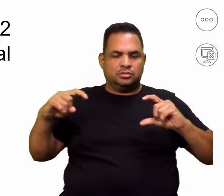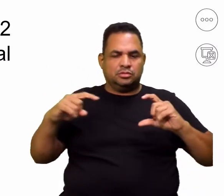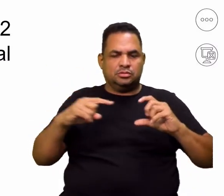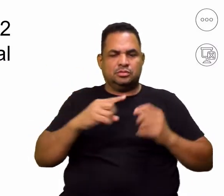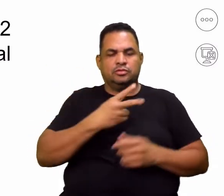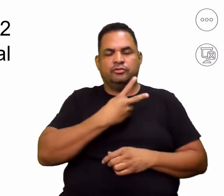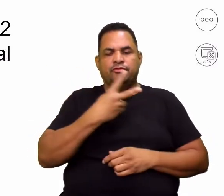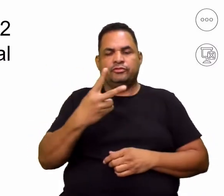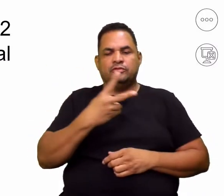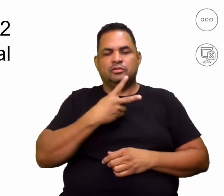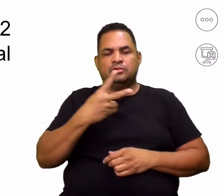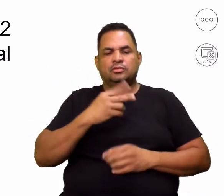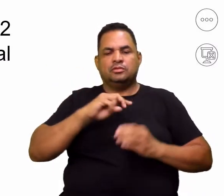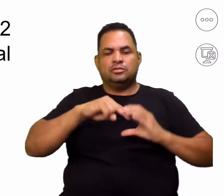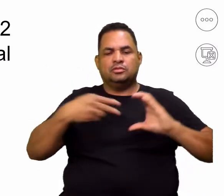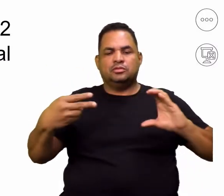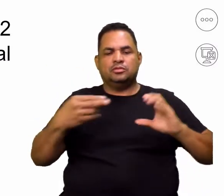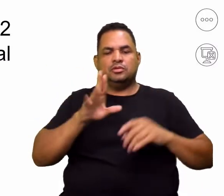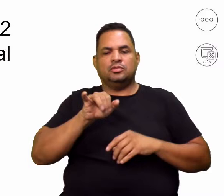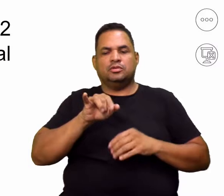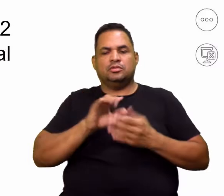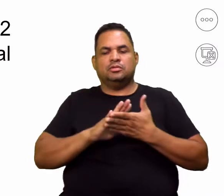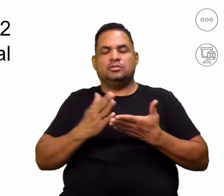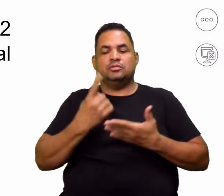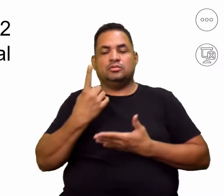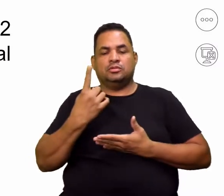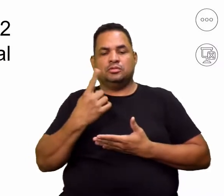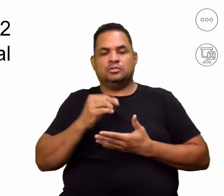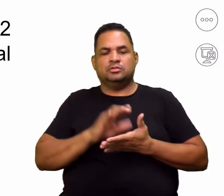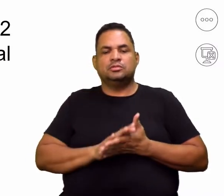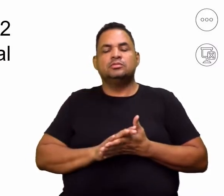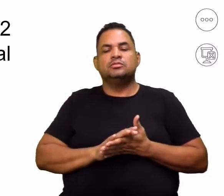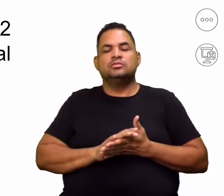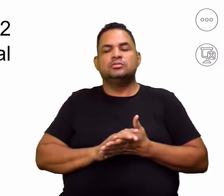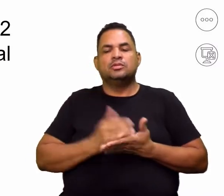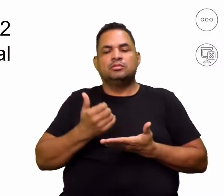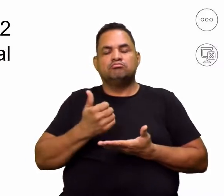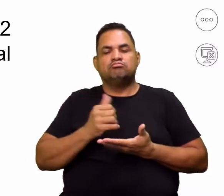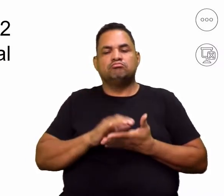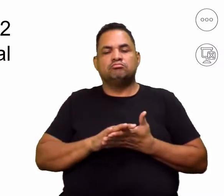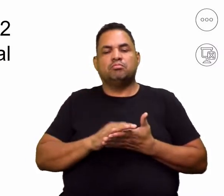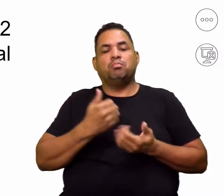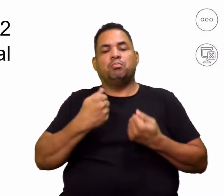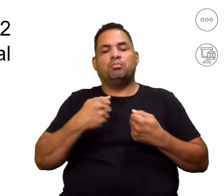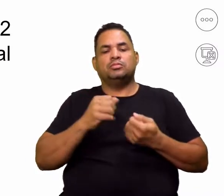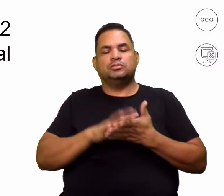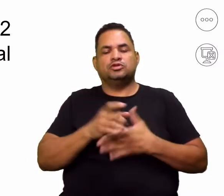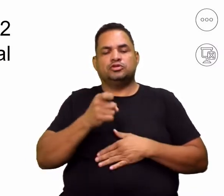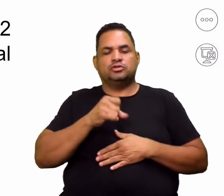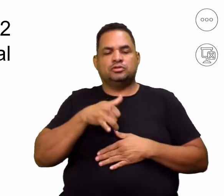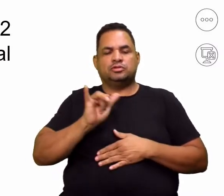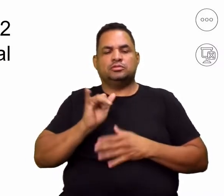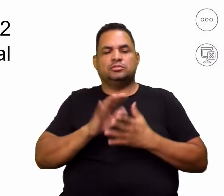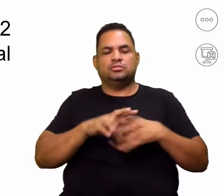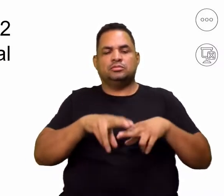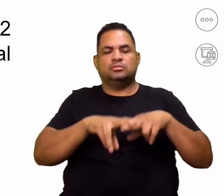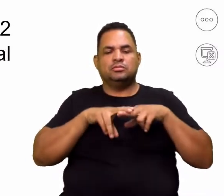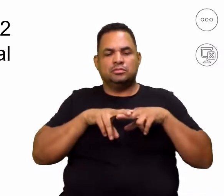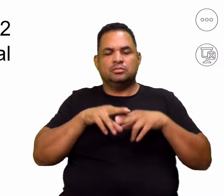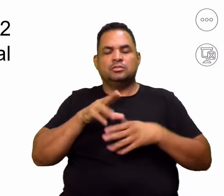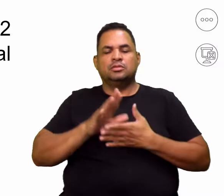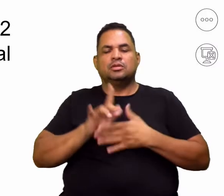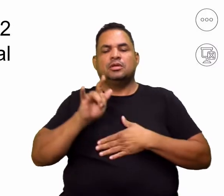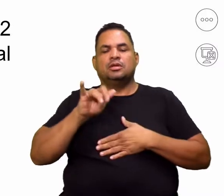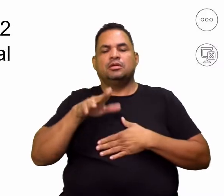22 cromossomos são autossômicos e um é sexual e pode ser XY. Por isso se diz que o gameta